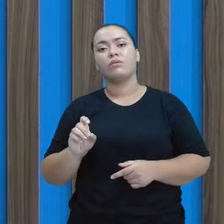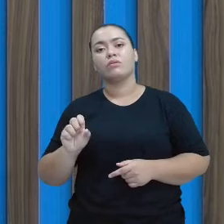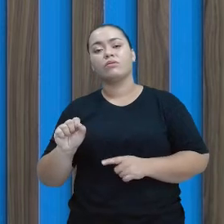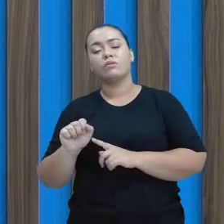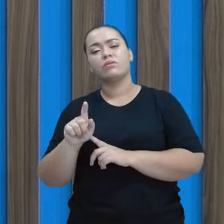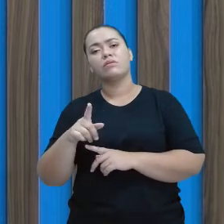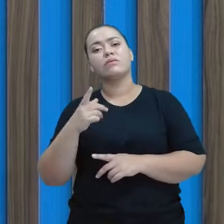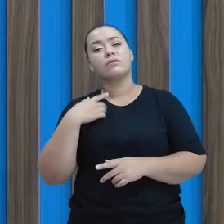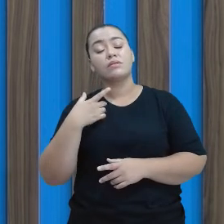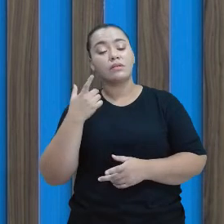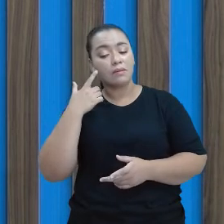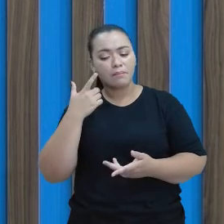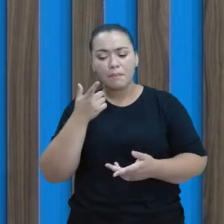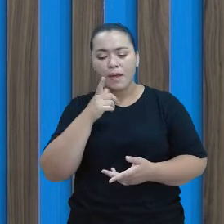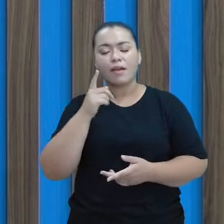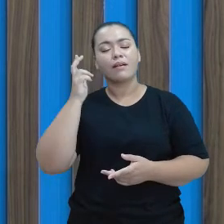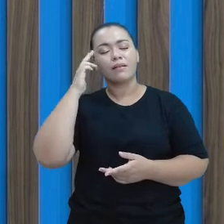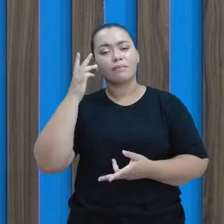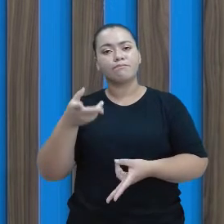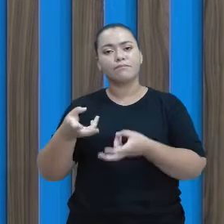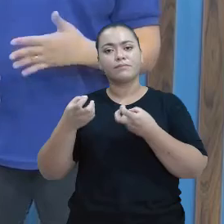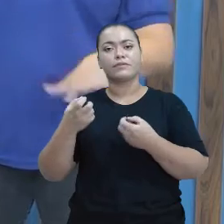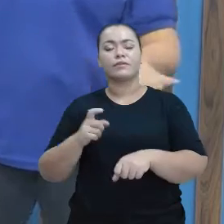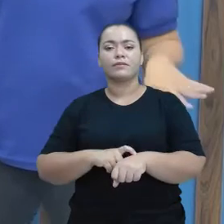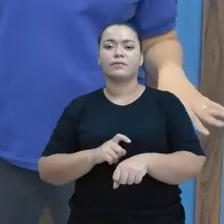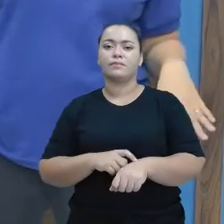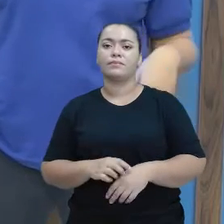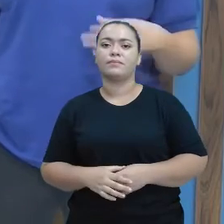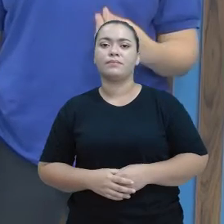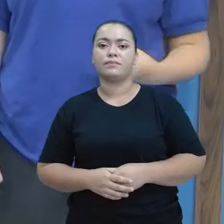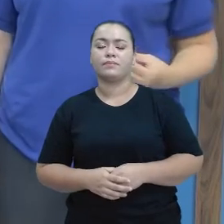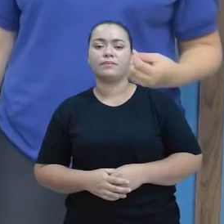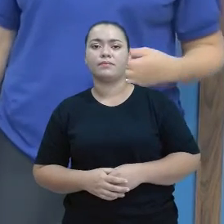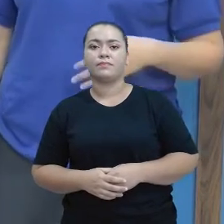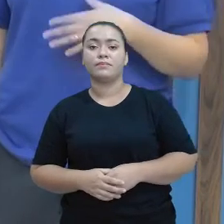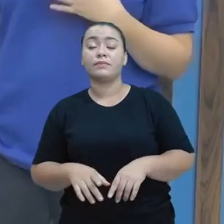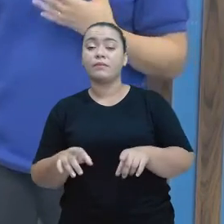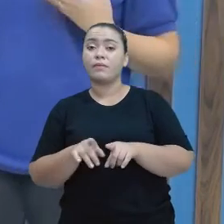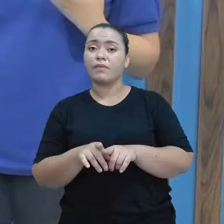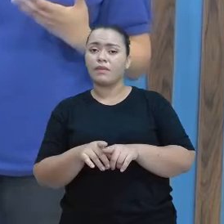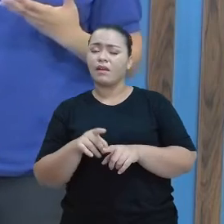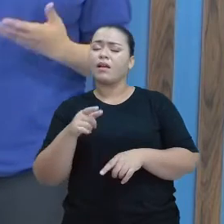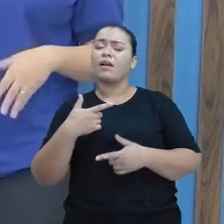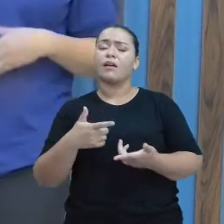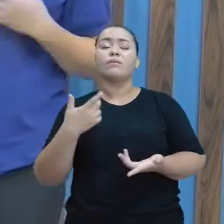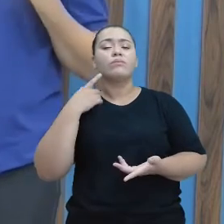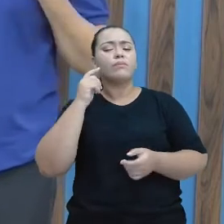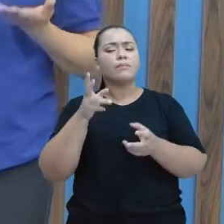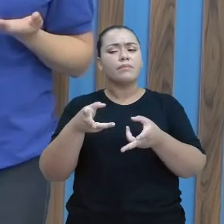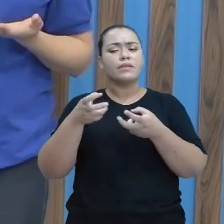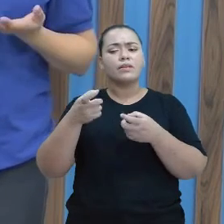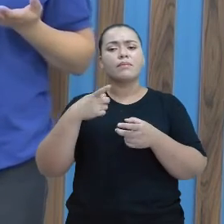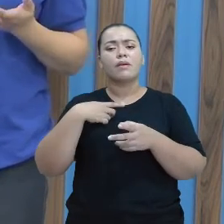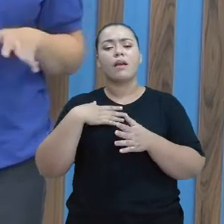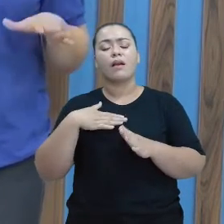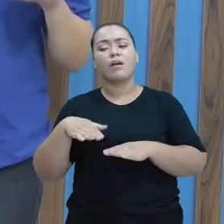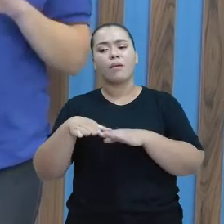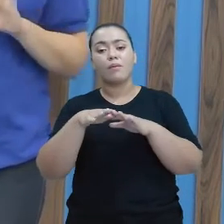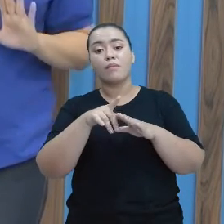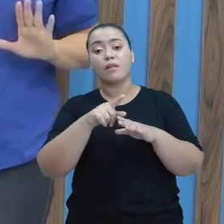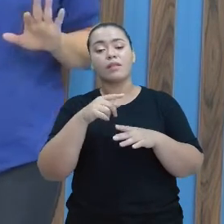acontecendo aí nessas relações, tá bom? Top, né, gente? Então, a ideia é que a gente consiga perceber o padrão de